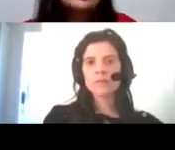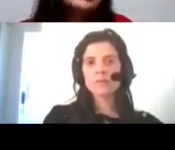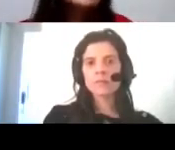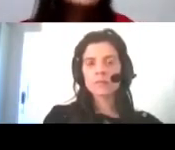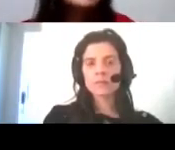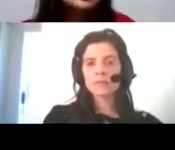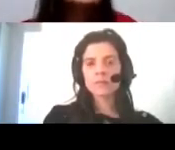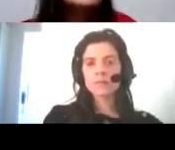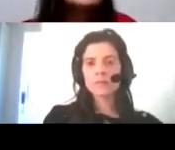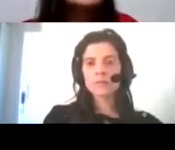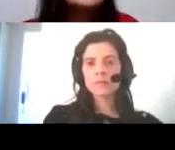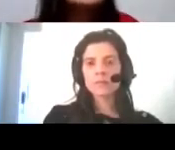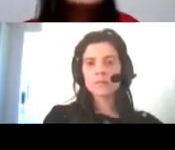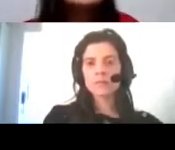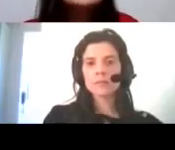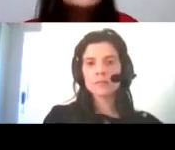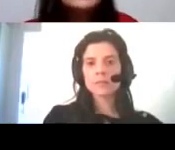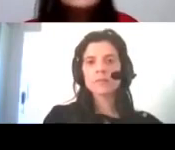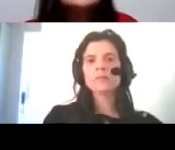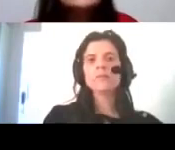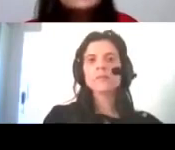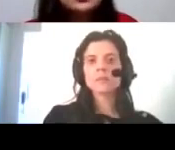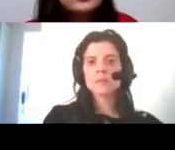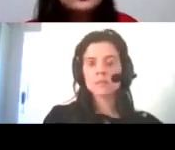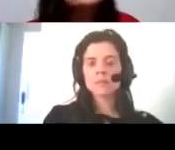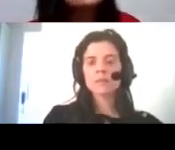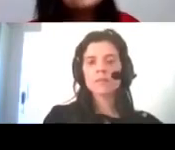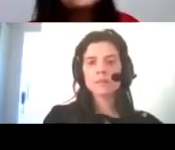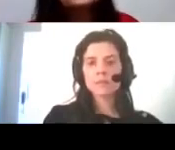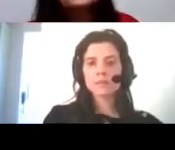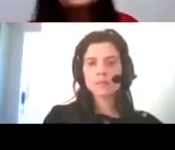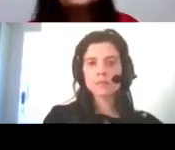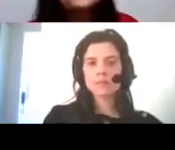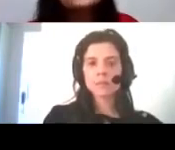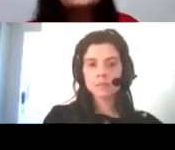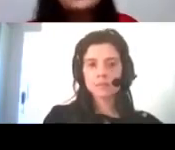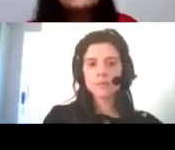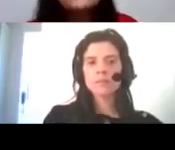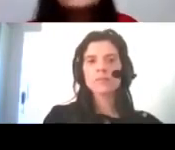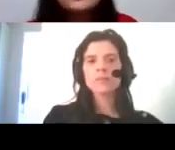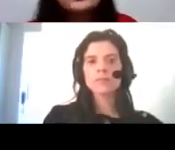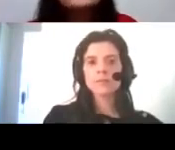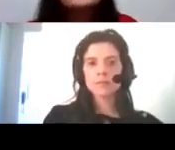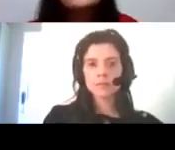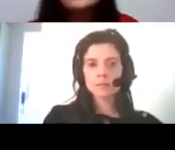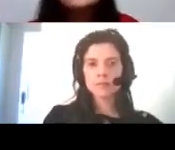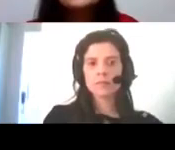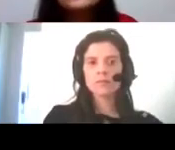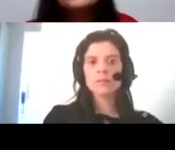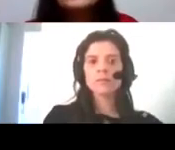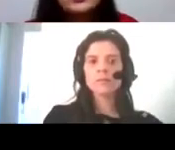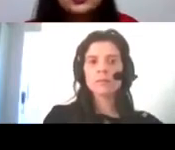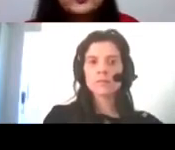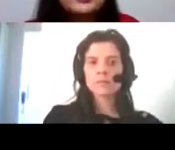cargo de gestão, né? Então, essas legislações são muito importantes para que você tenha o conhecimento, né,